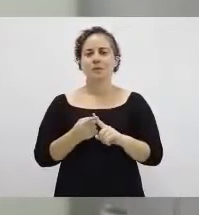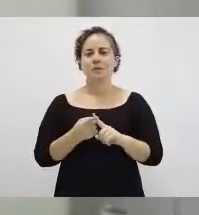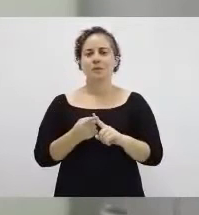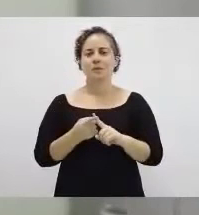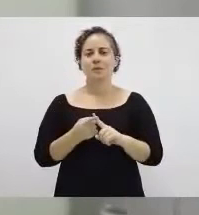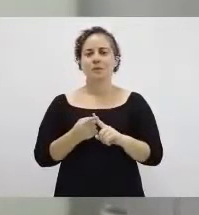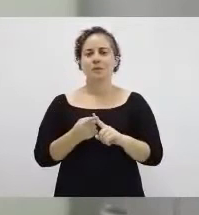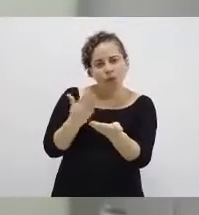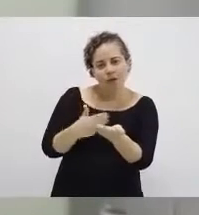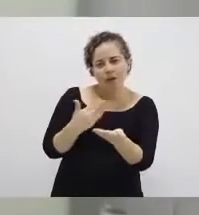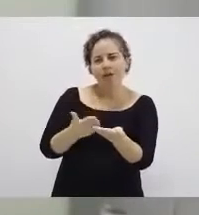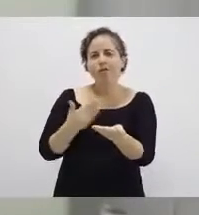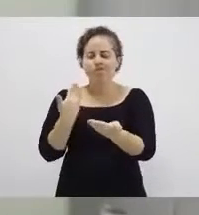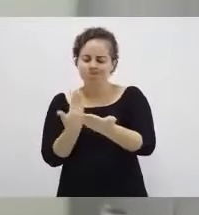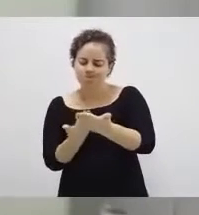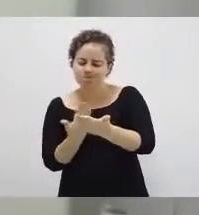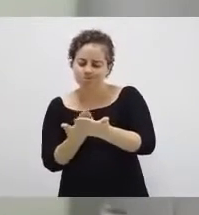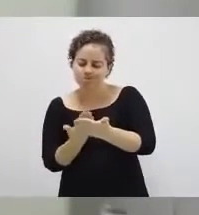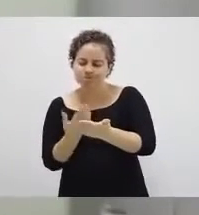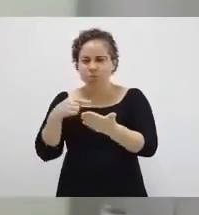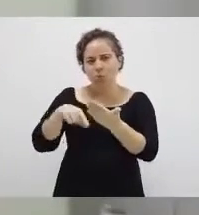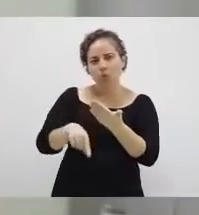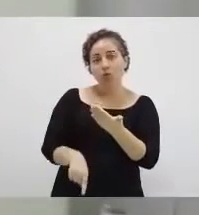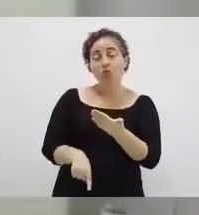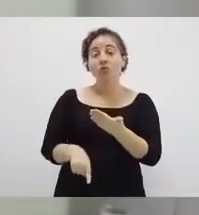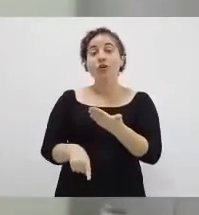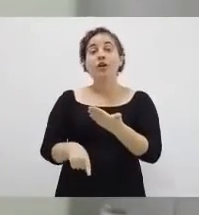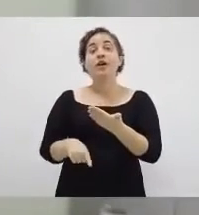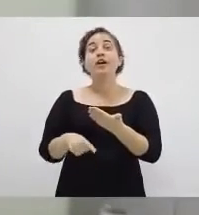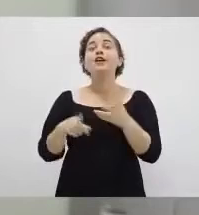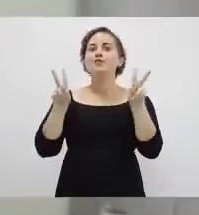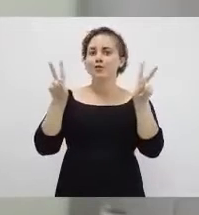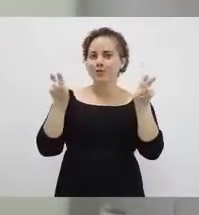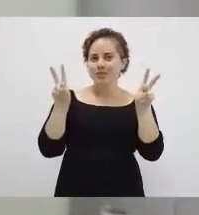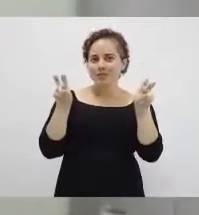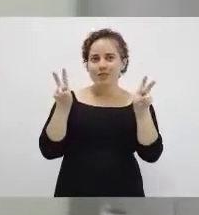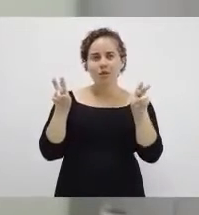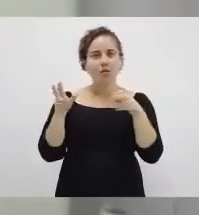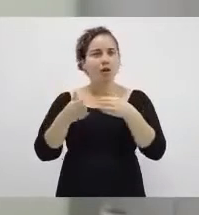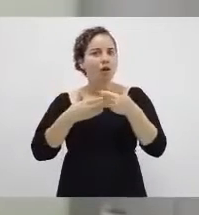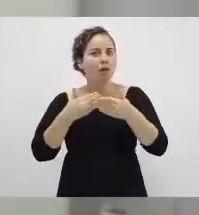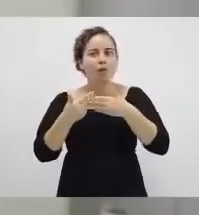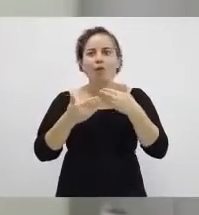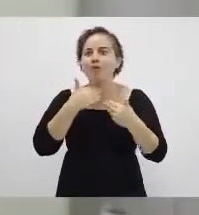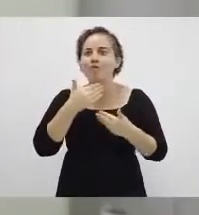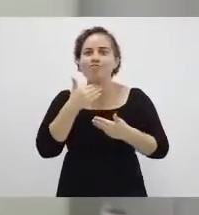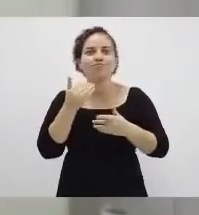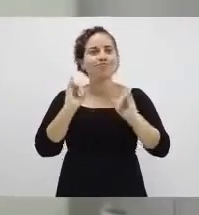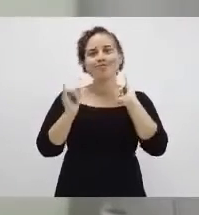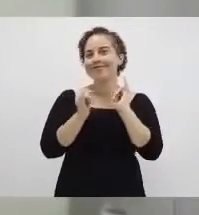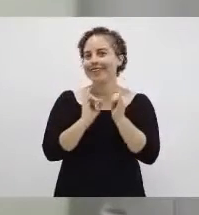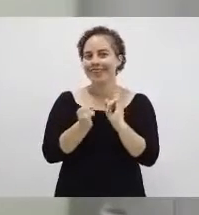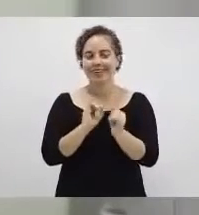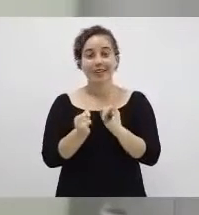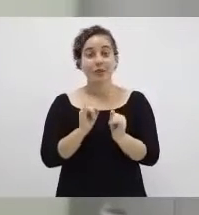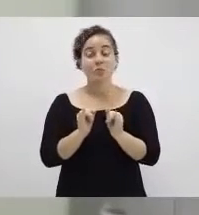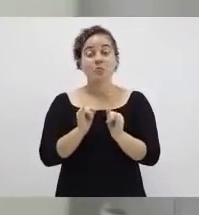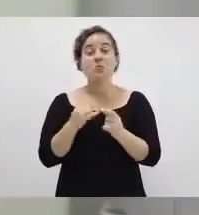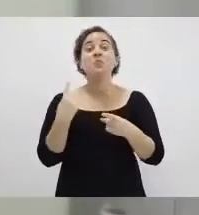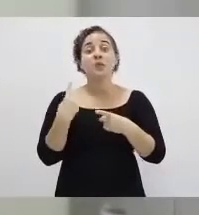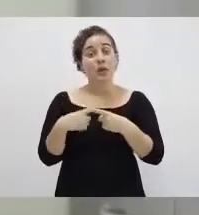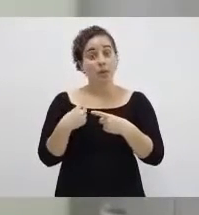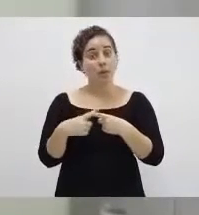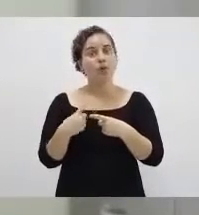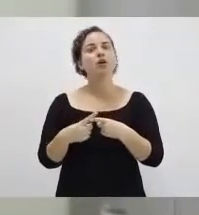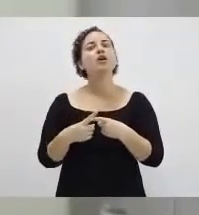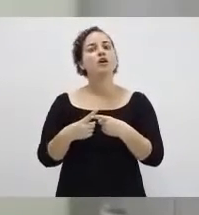material, estuda bem, e é um conteúdo que você pode encontrar em qualquer página da internet, porque o tempo todo